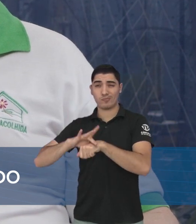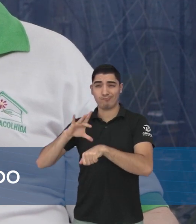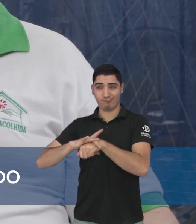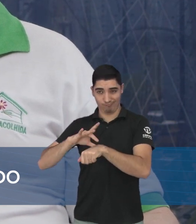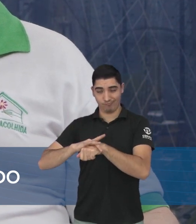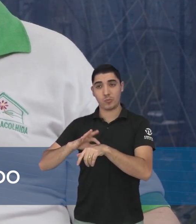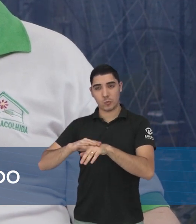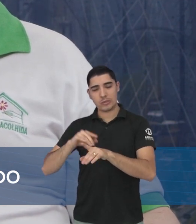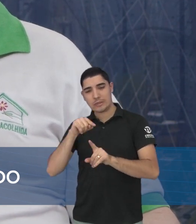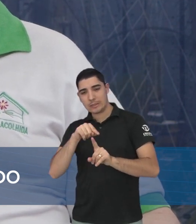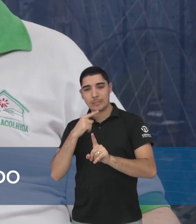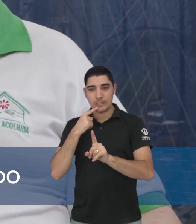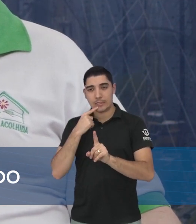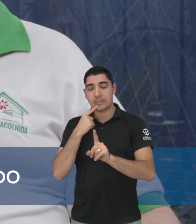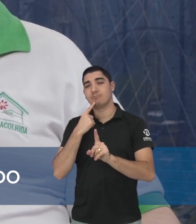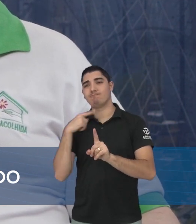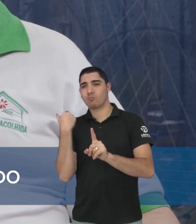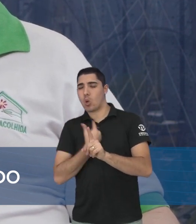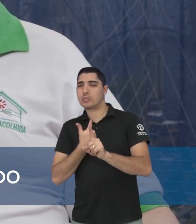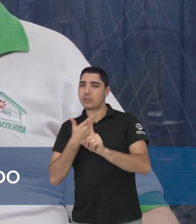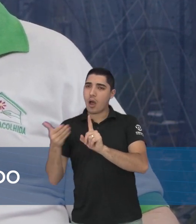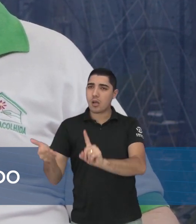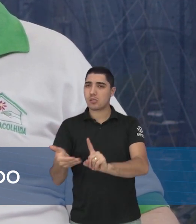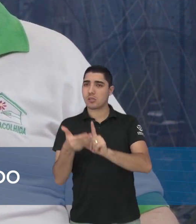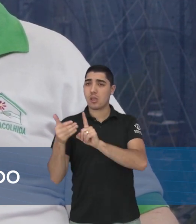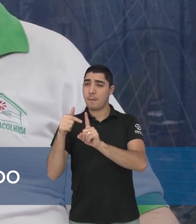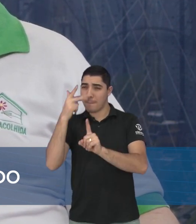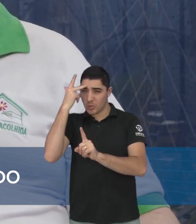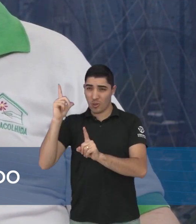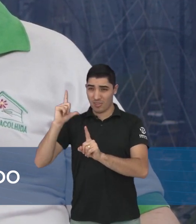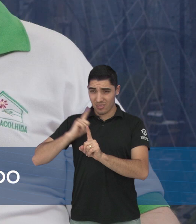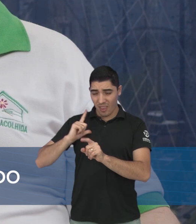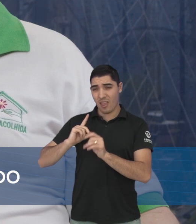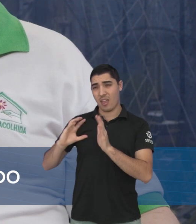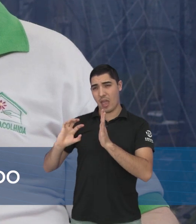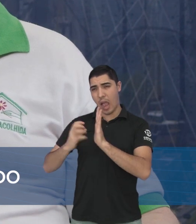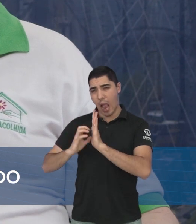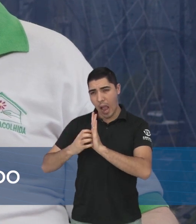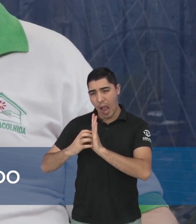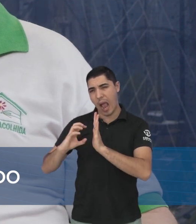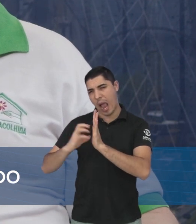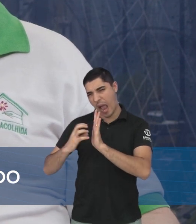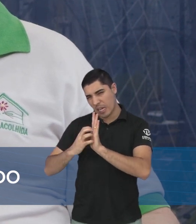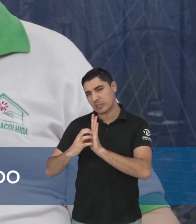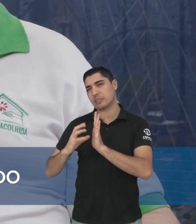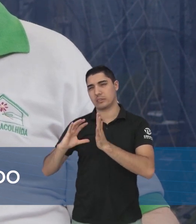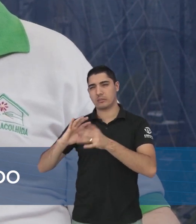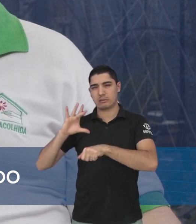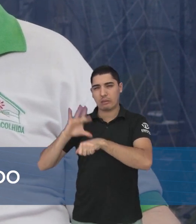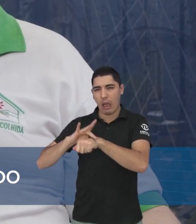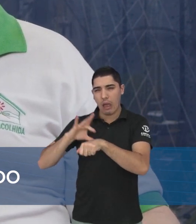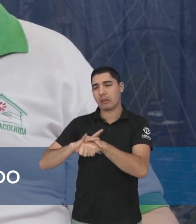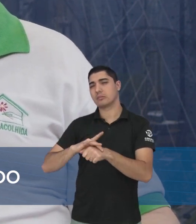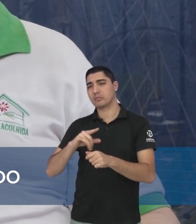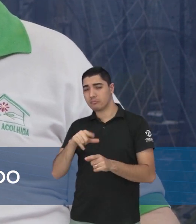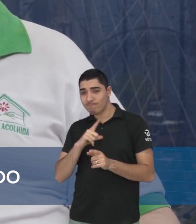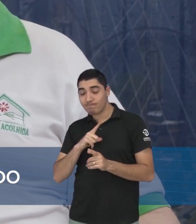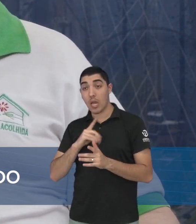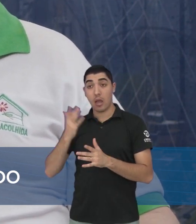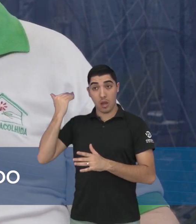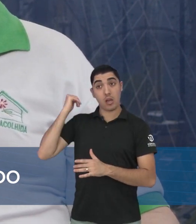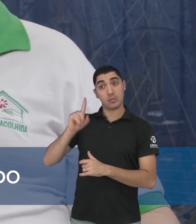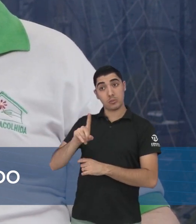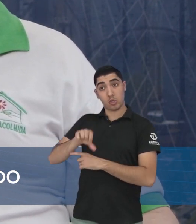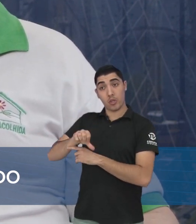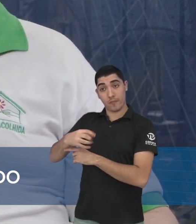desse propósito, acolher pessoas vivendo com HIV e AIDS. Isso em setembro de 1994. Pois bem, completando esse